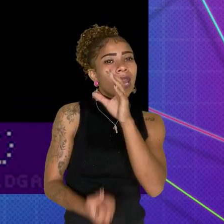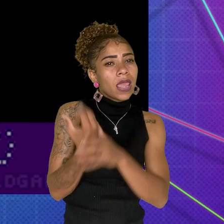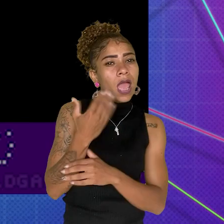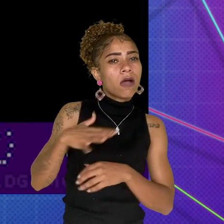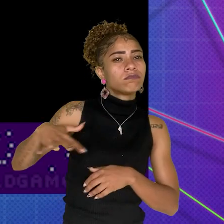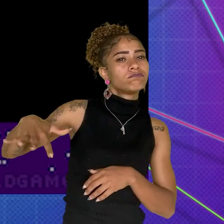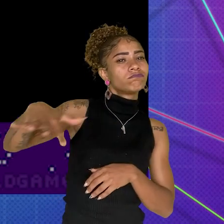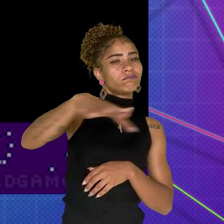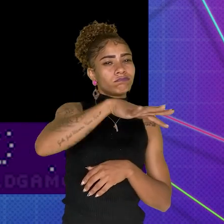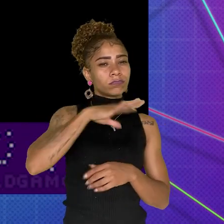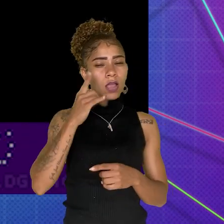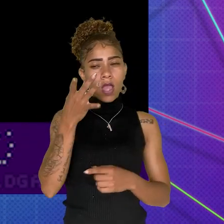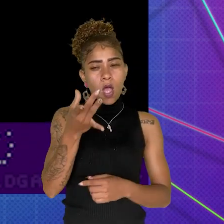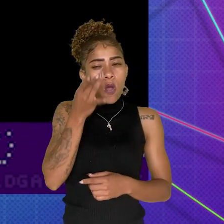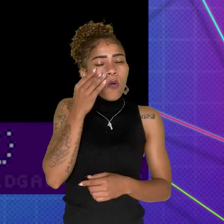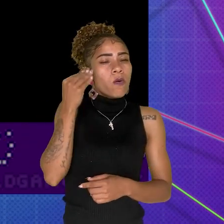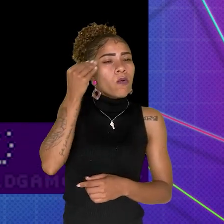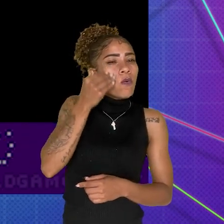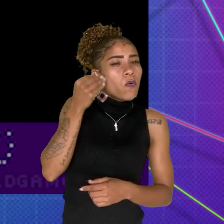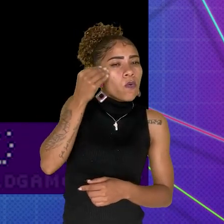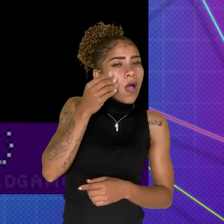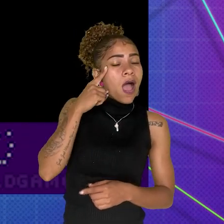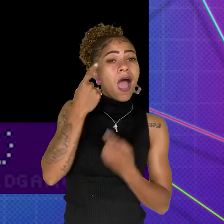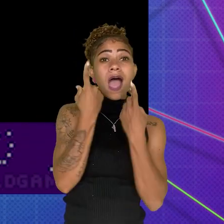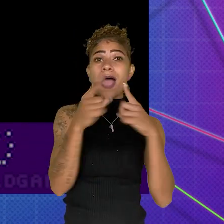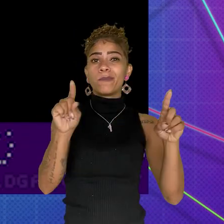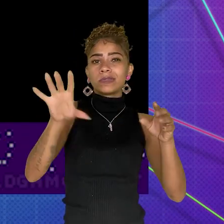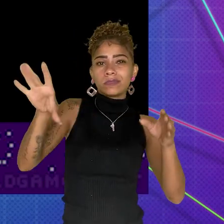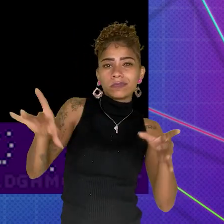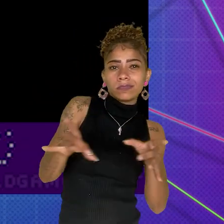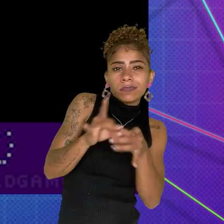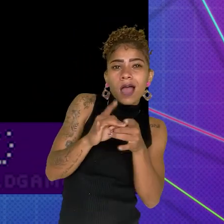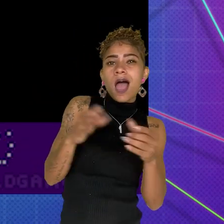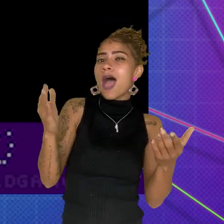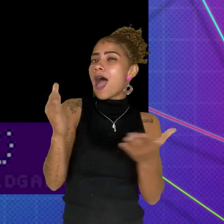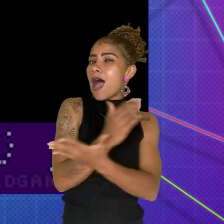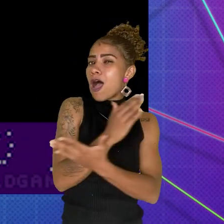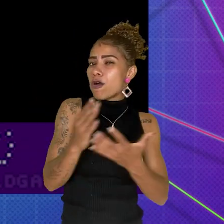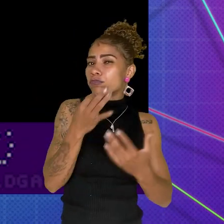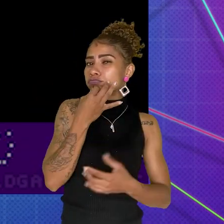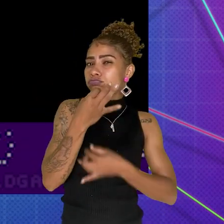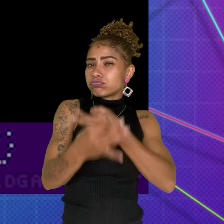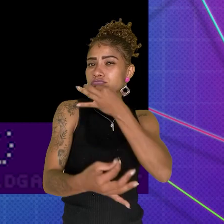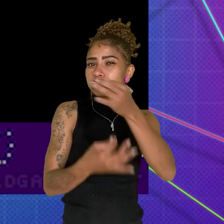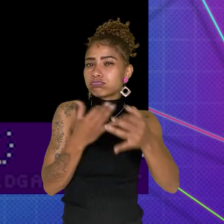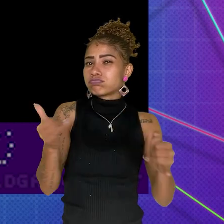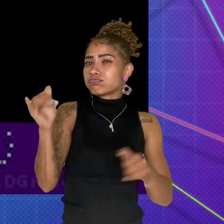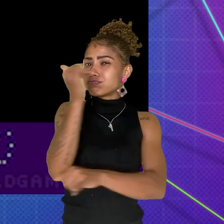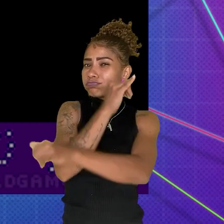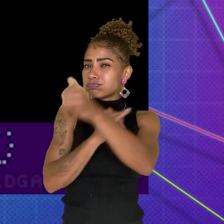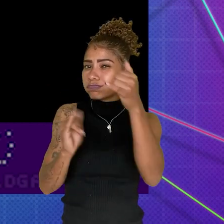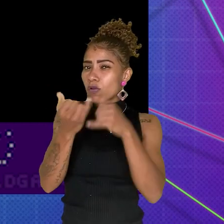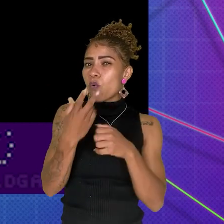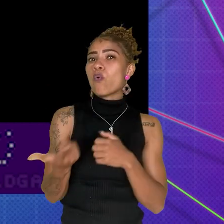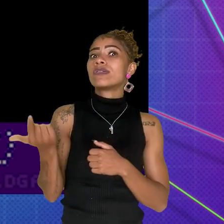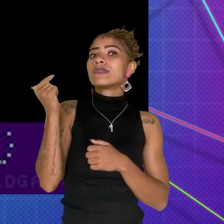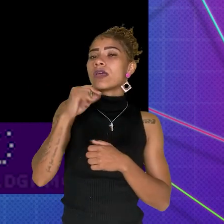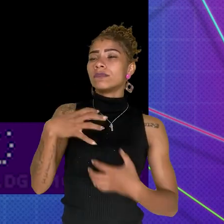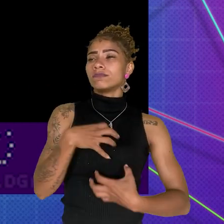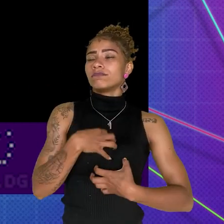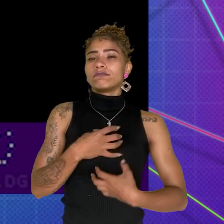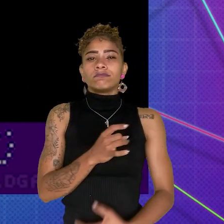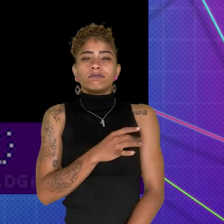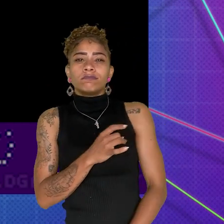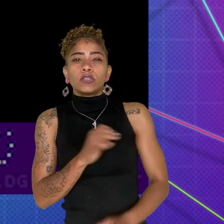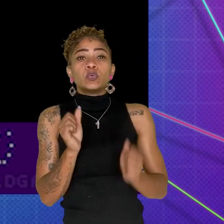atmosfera do jogo e aumentar a imersão do jogador. A música era composta por apenas alguns sons eletrônicos, mas ainda assim conseguiu criar uma